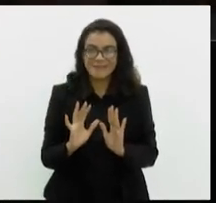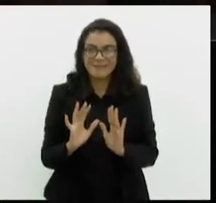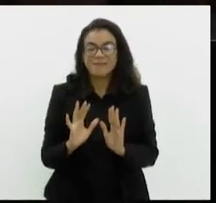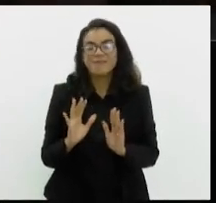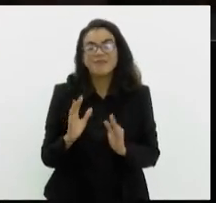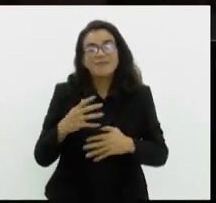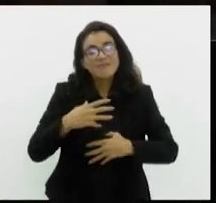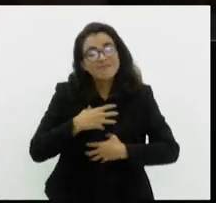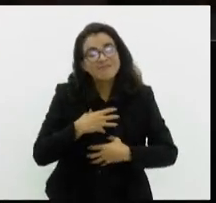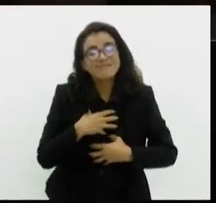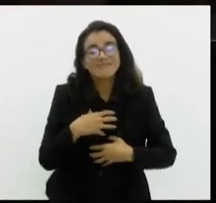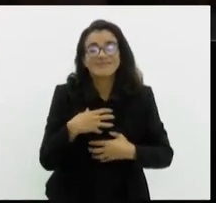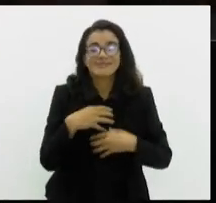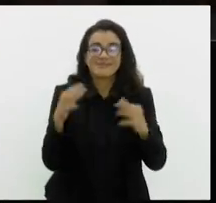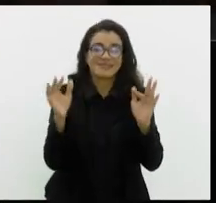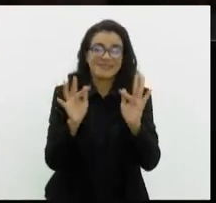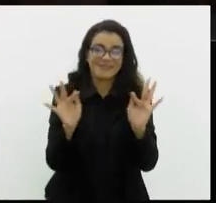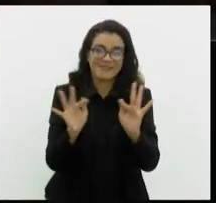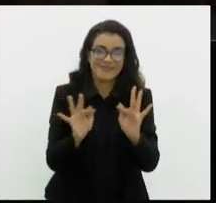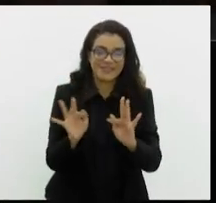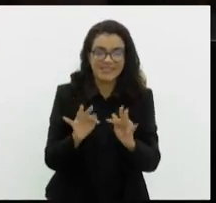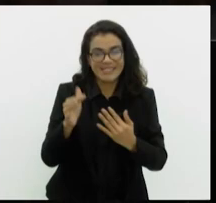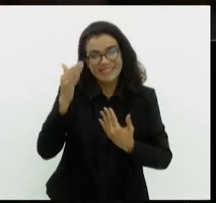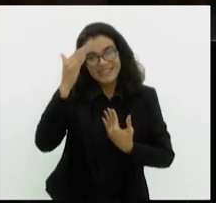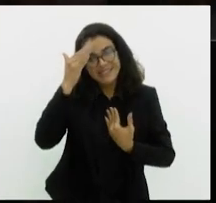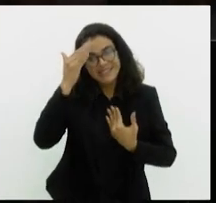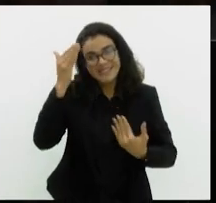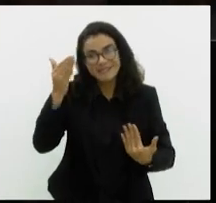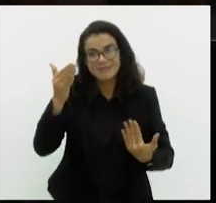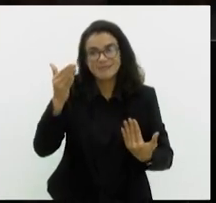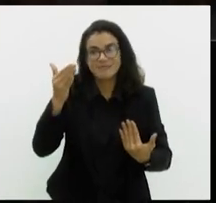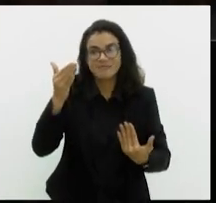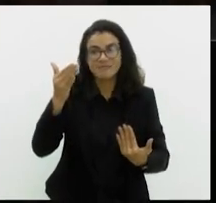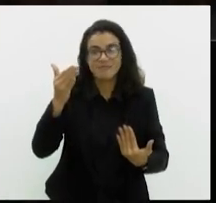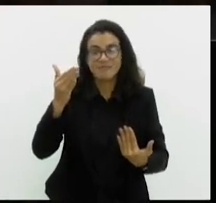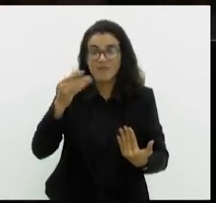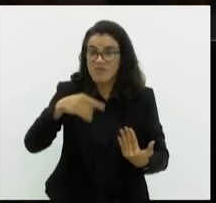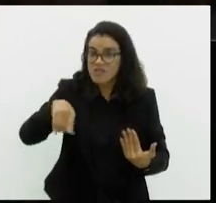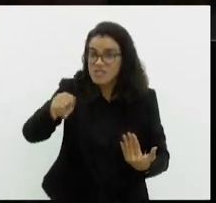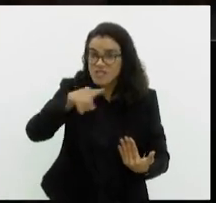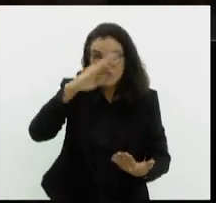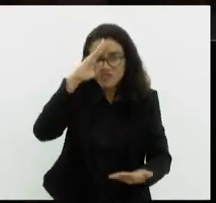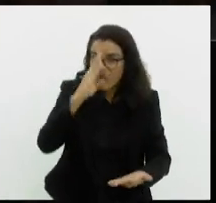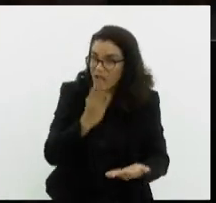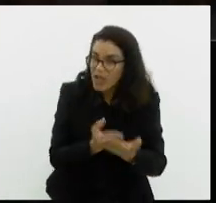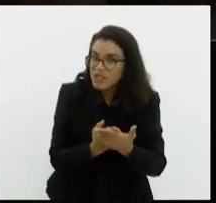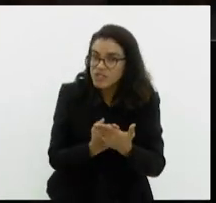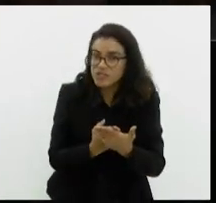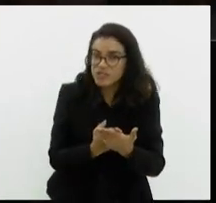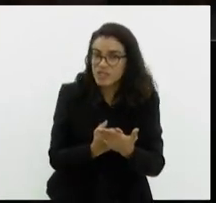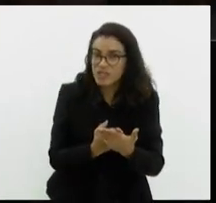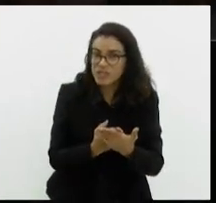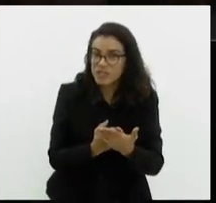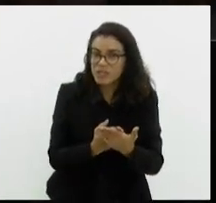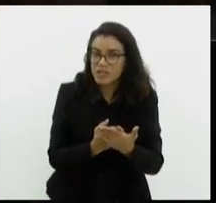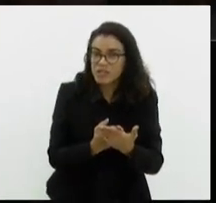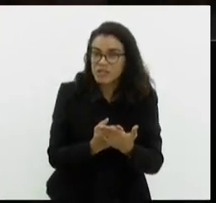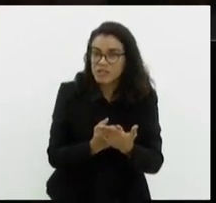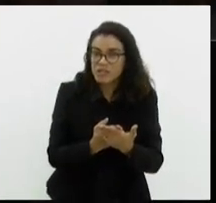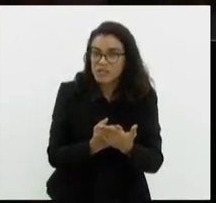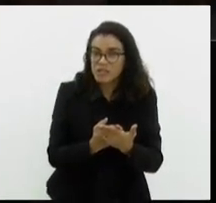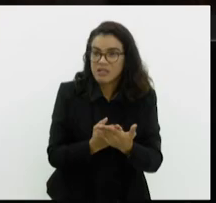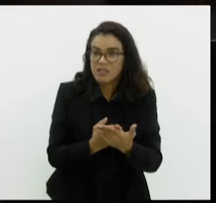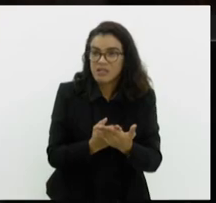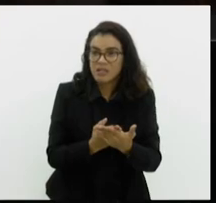muito gratificante, porque não acreditem mais hoje, mais velha,